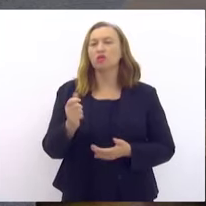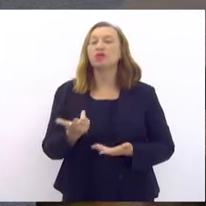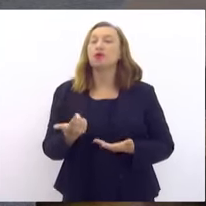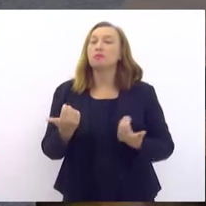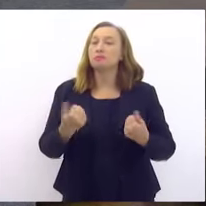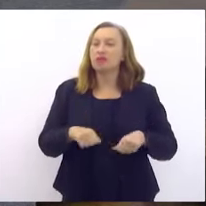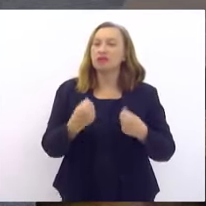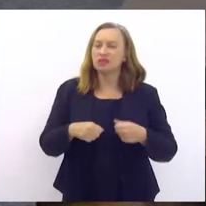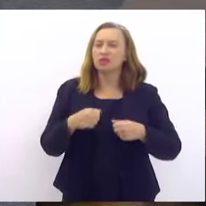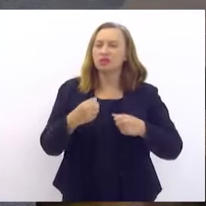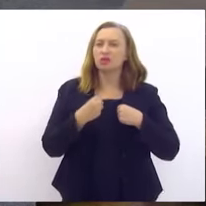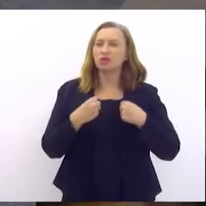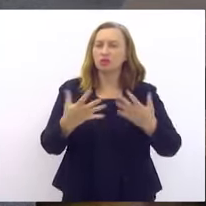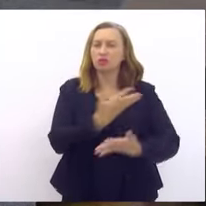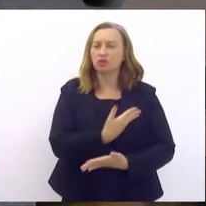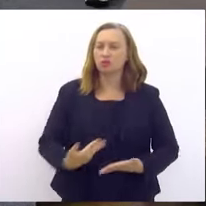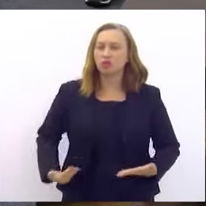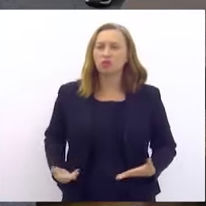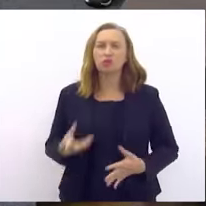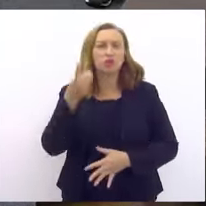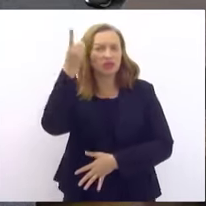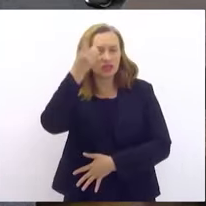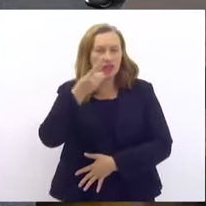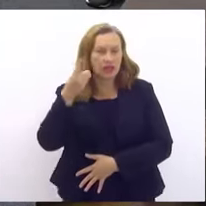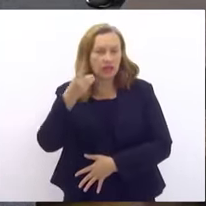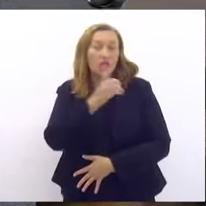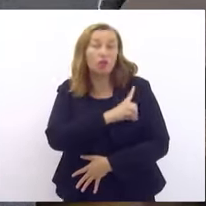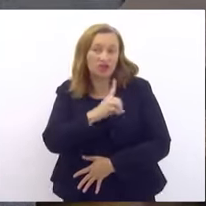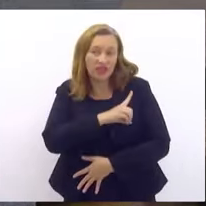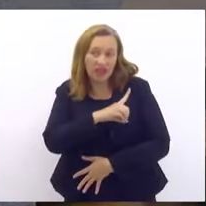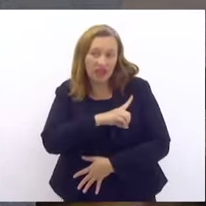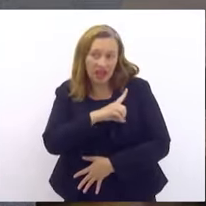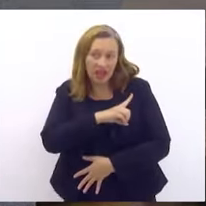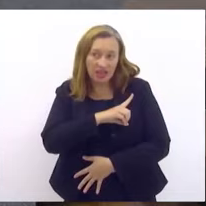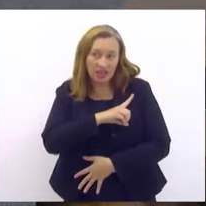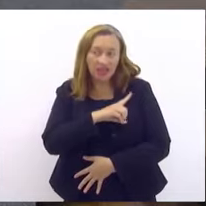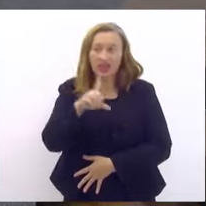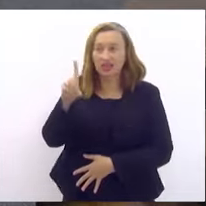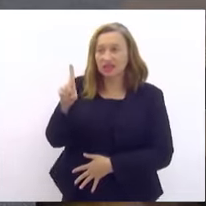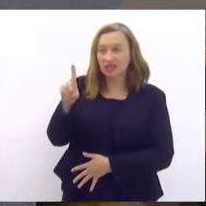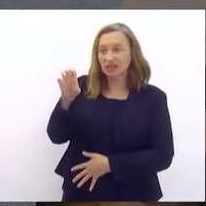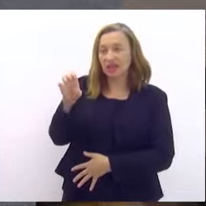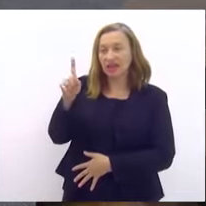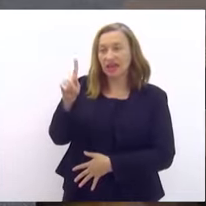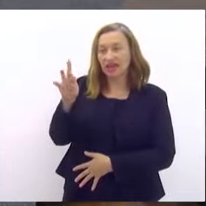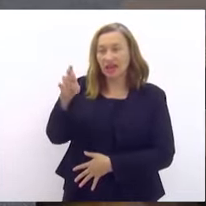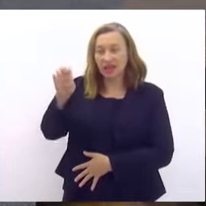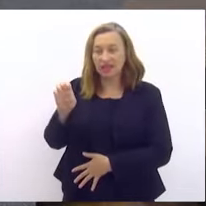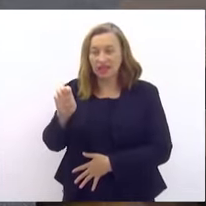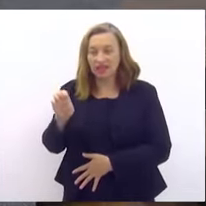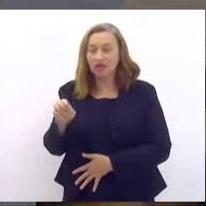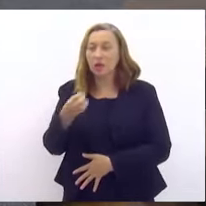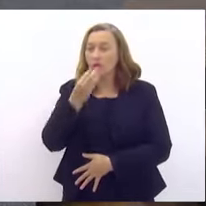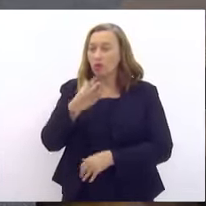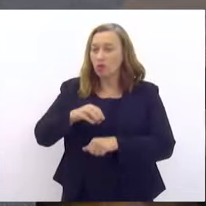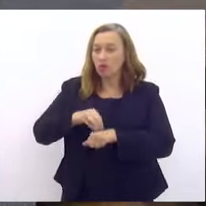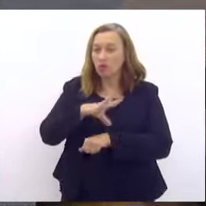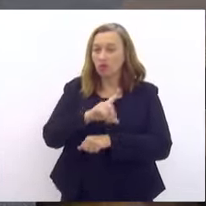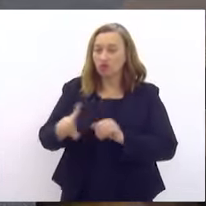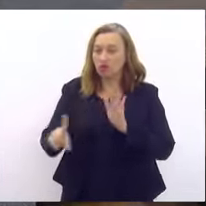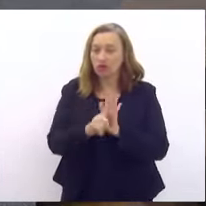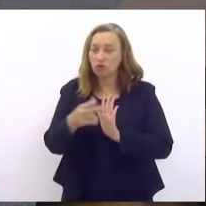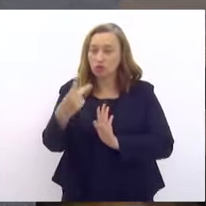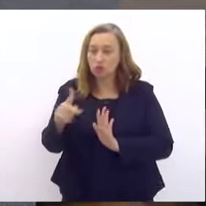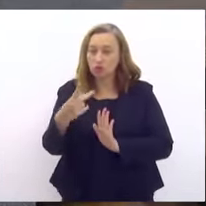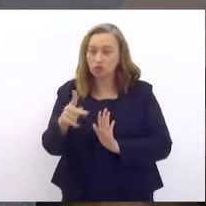gente fez uma audiência pública com a delegada da decr então em boa h vem a vossa indicação Legislativa e realmente